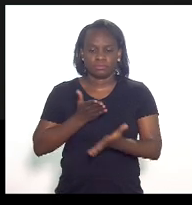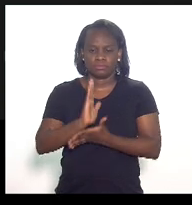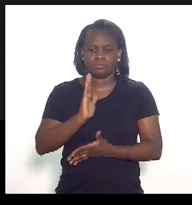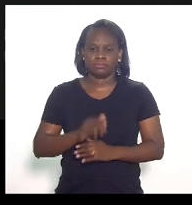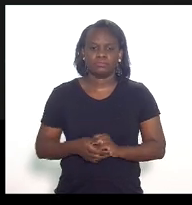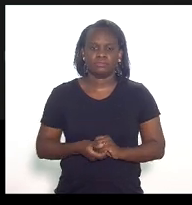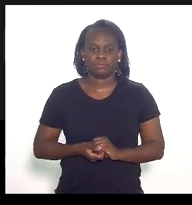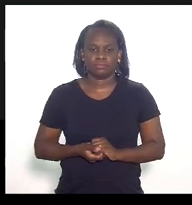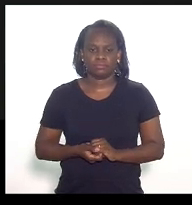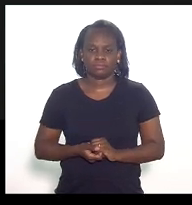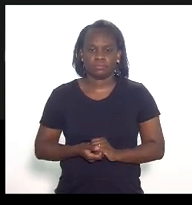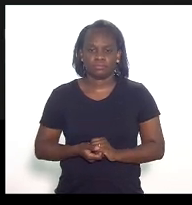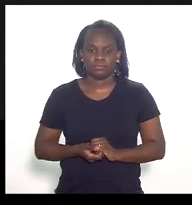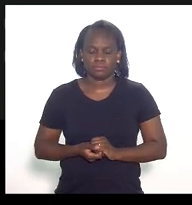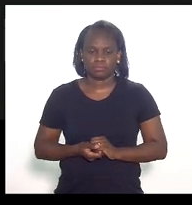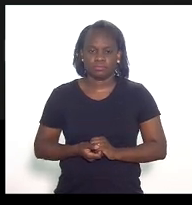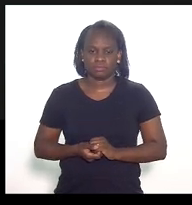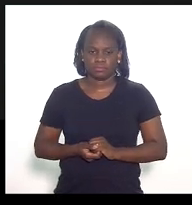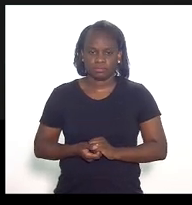Aprovado.